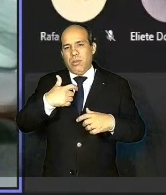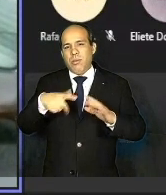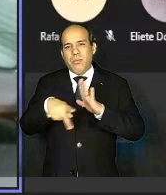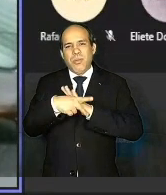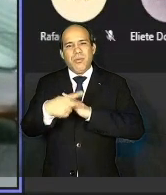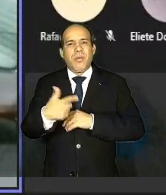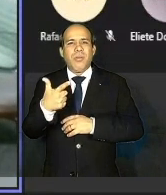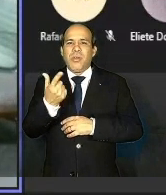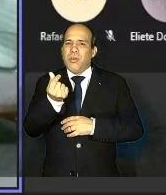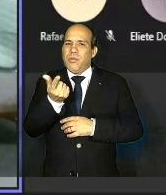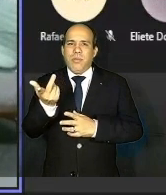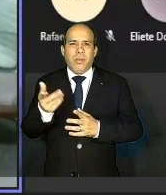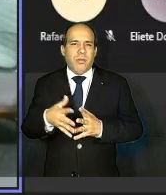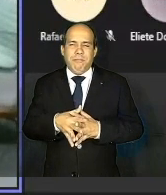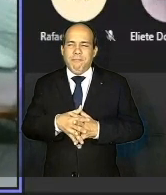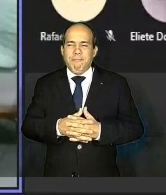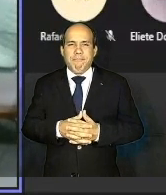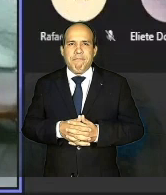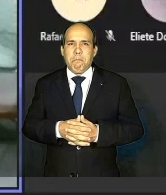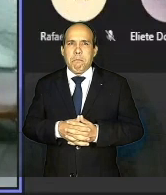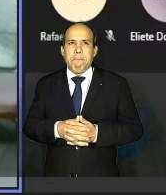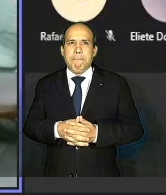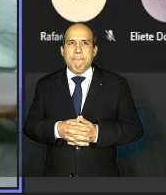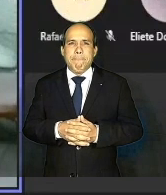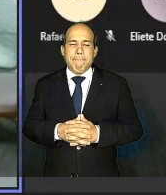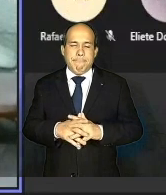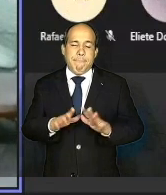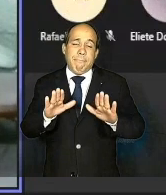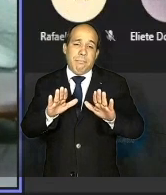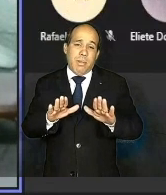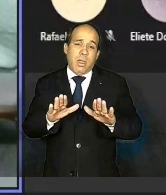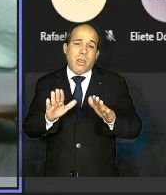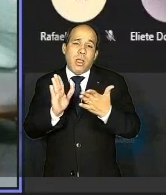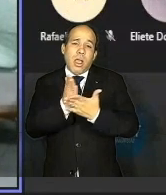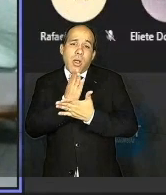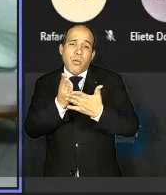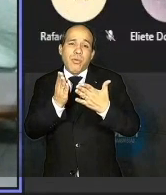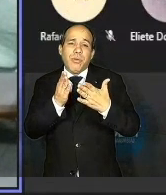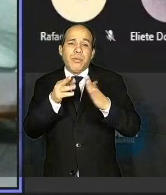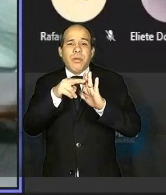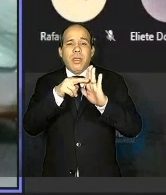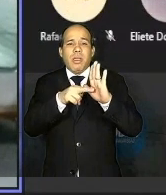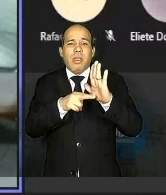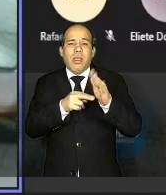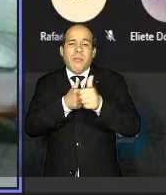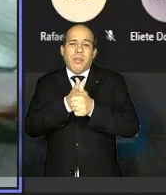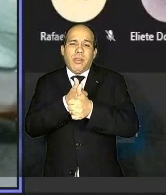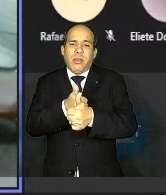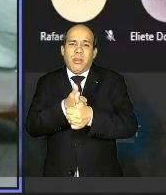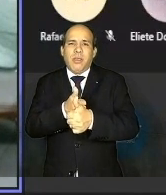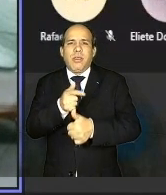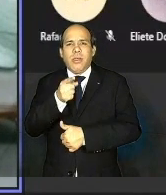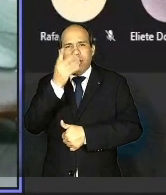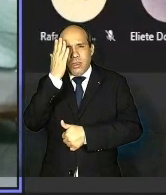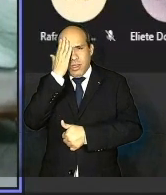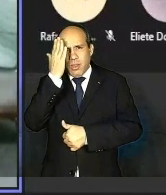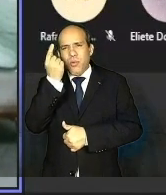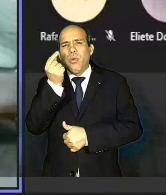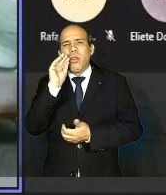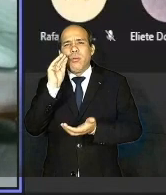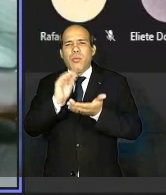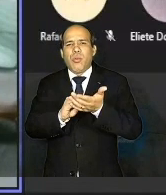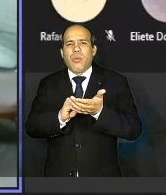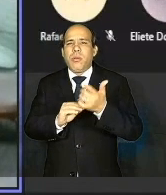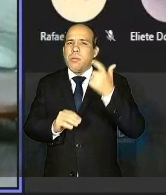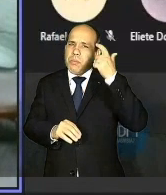pode se abater sobre os direitos da personalidade. Tem preço, né? Justamente. Preço. Mas há alguns parâmetros para... Vossa